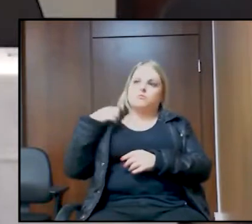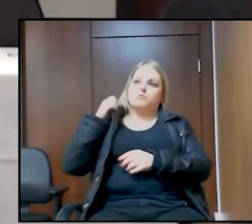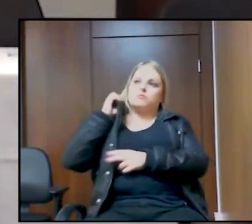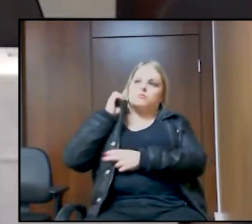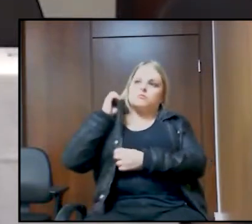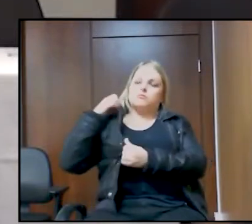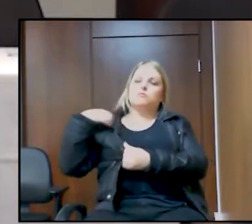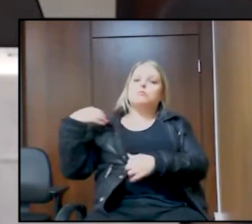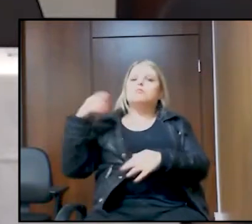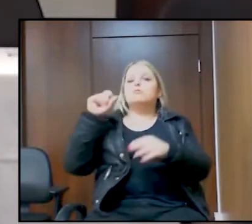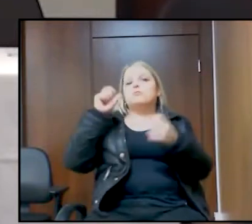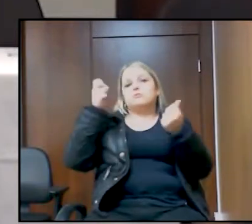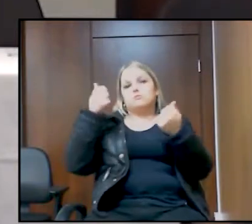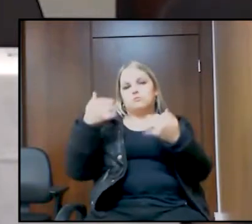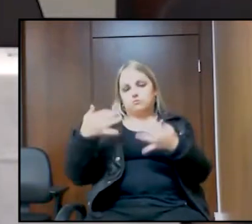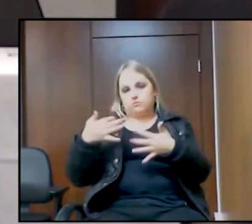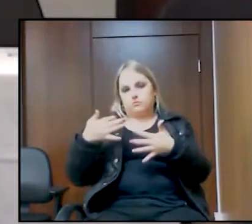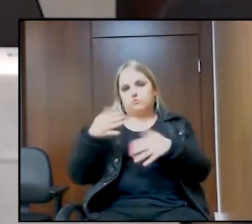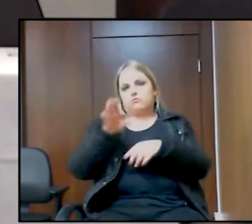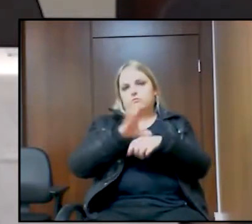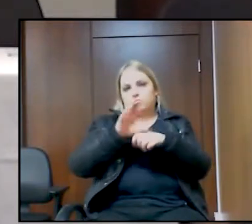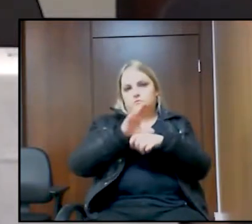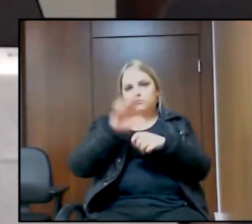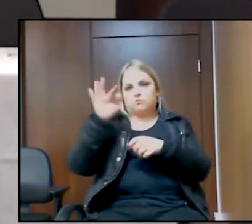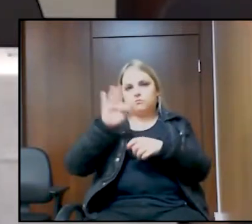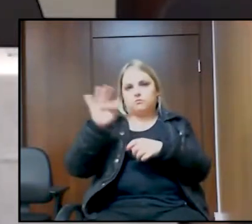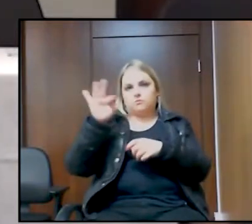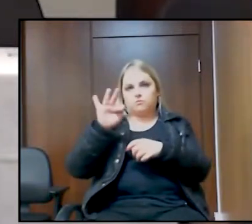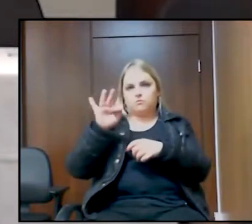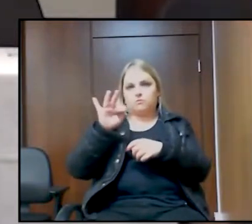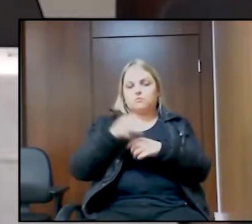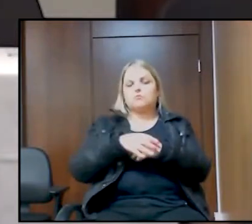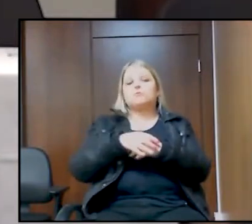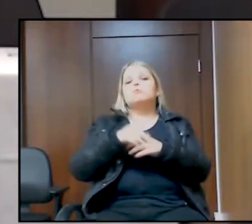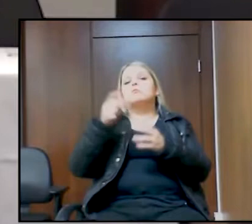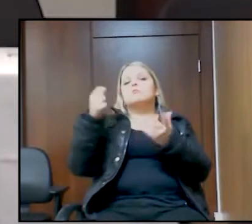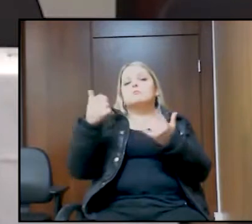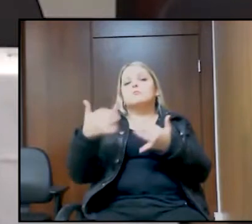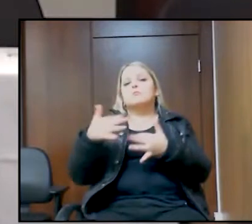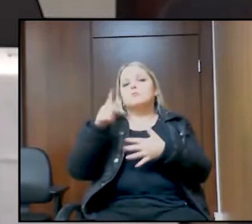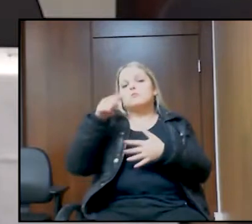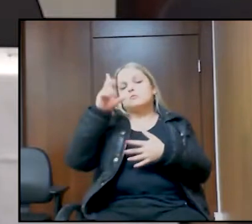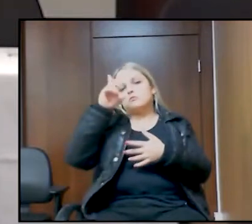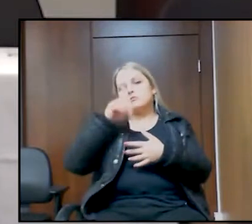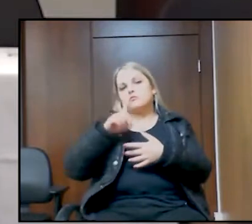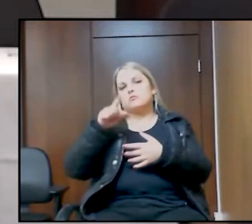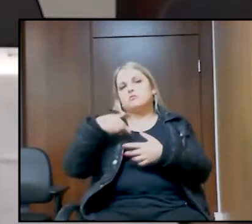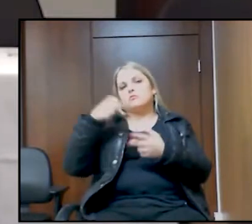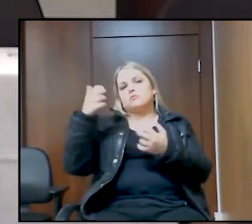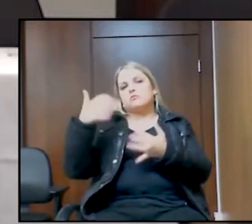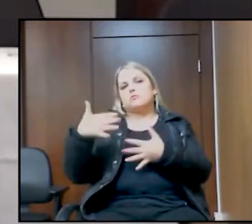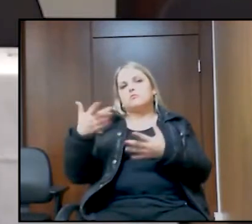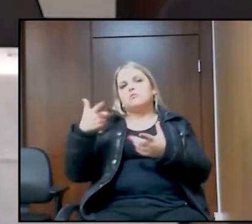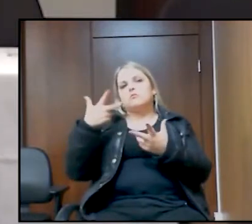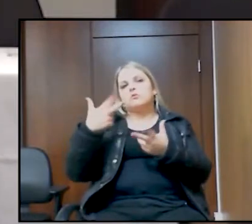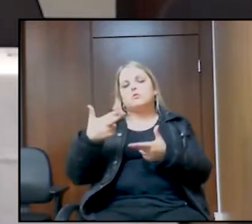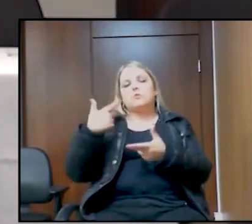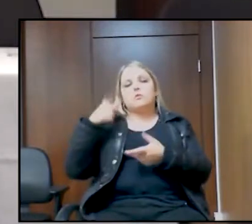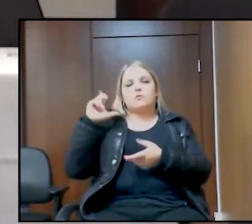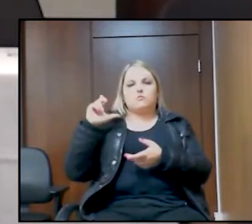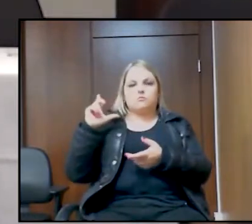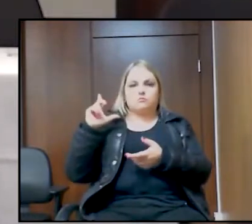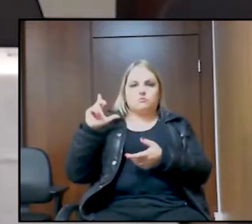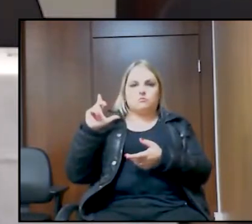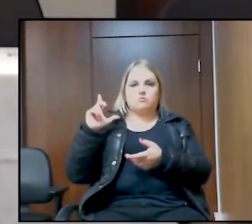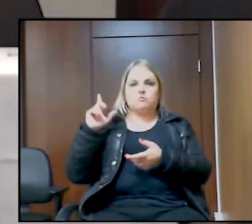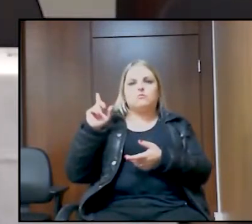um adendo à nossa Constituição Federal, define deficiência justamente como eu falei da maneira anterior, que é